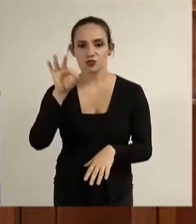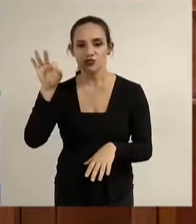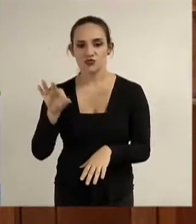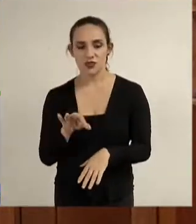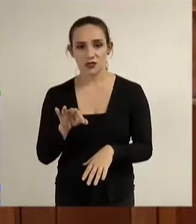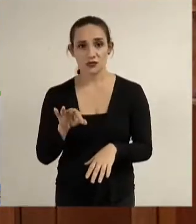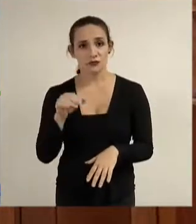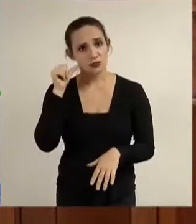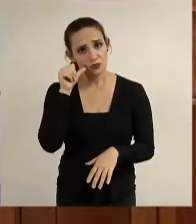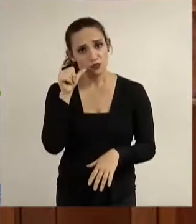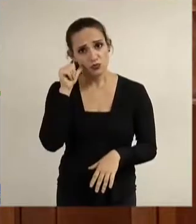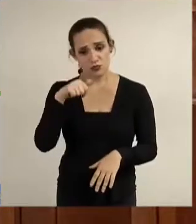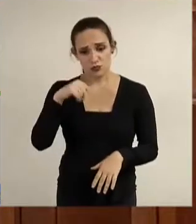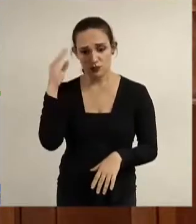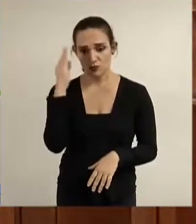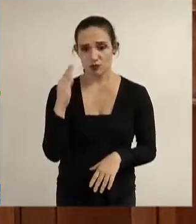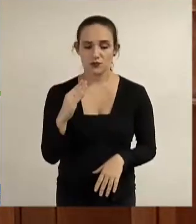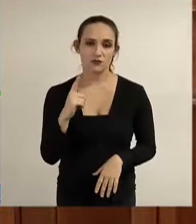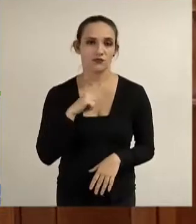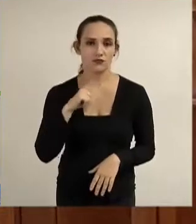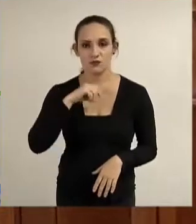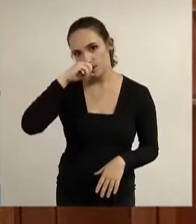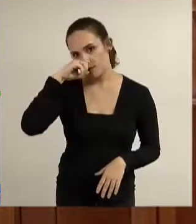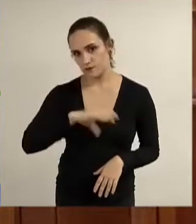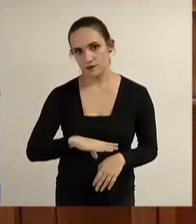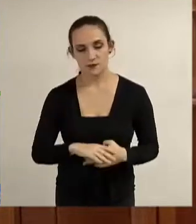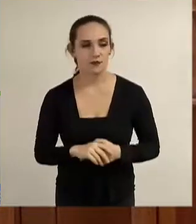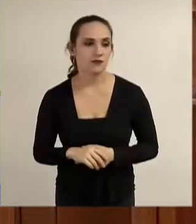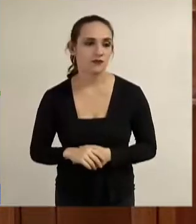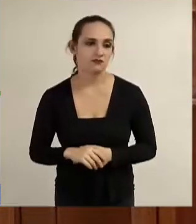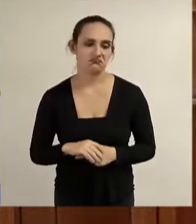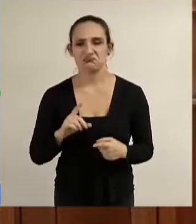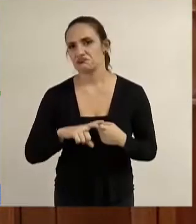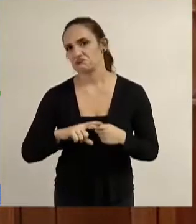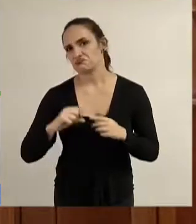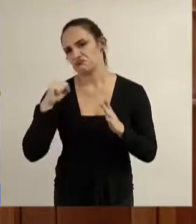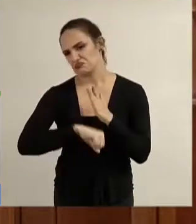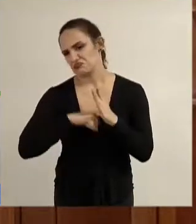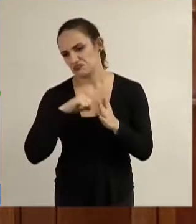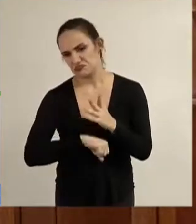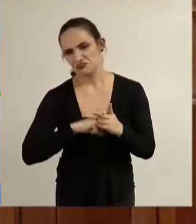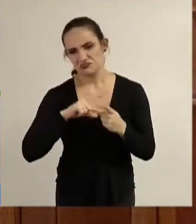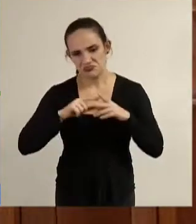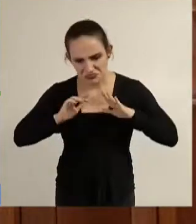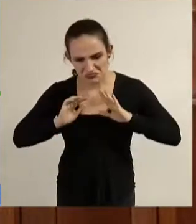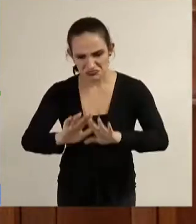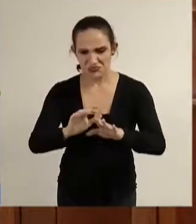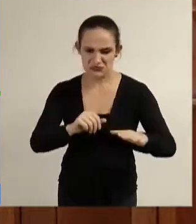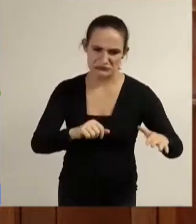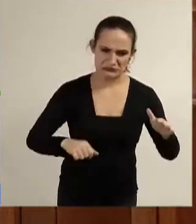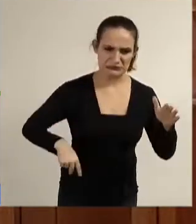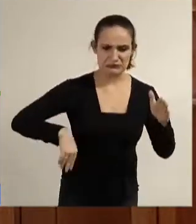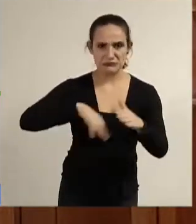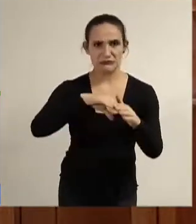27,4% das mulheres no Brasil sofrem alguma violência, ou agressão, batidão, empurrão ou